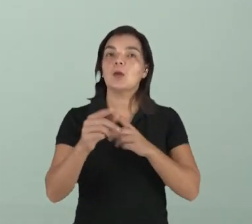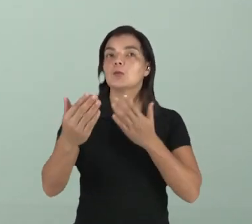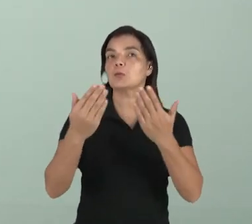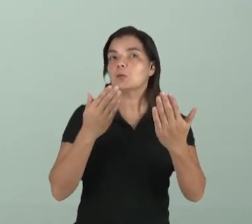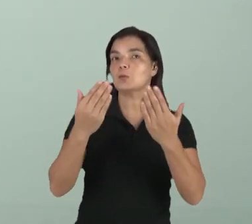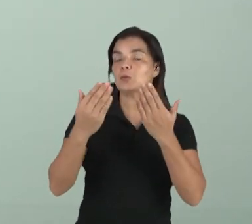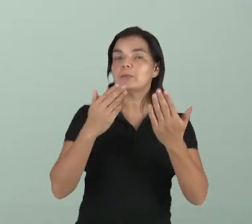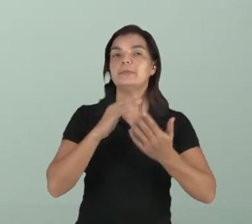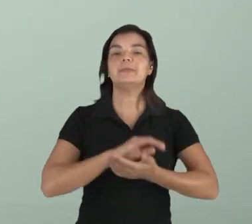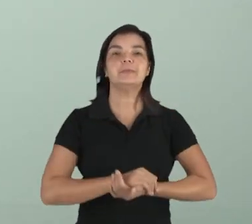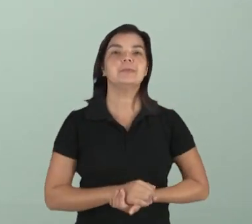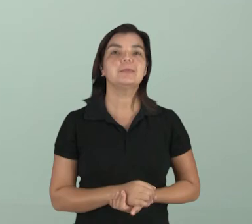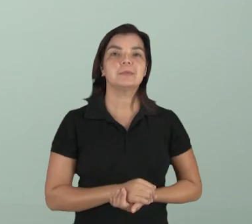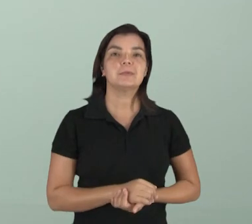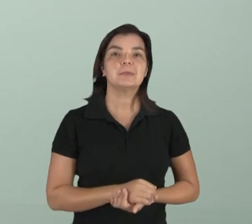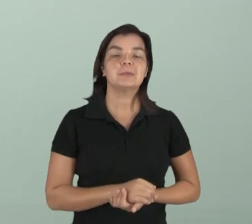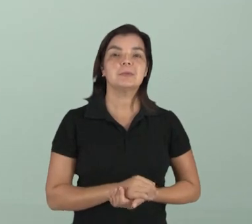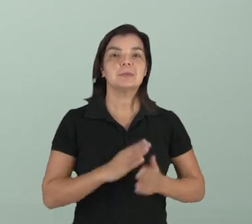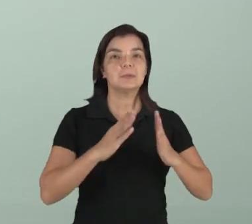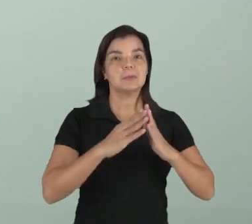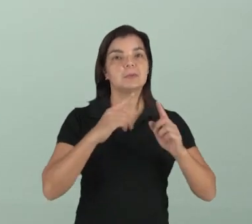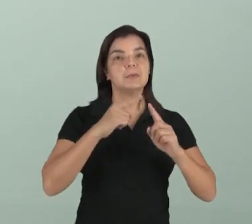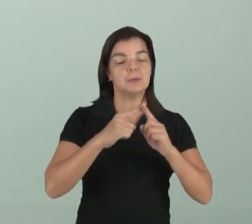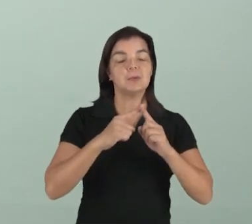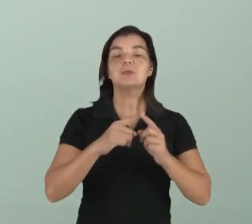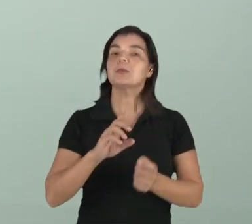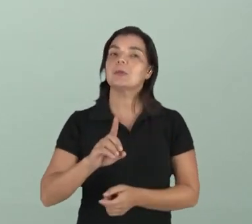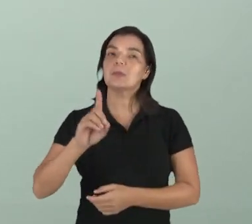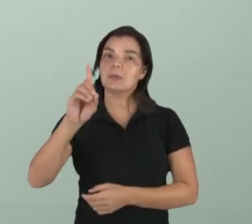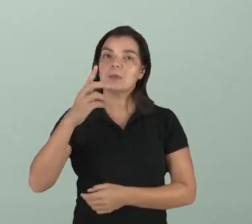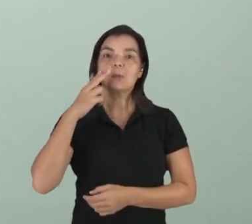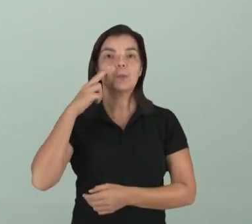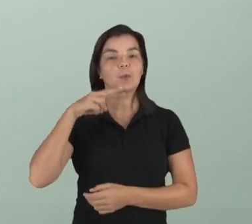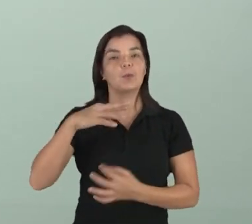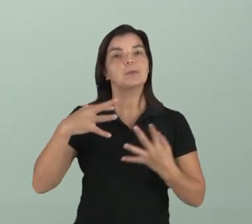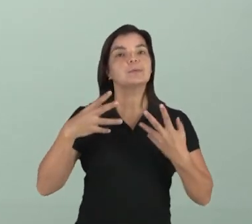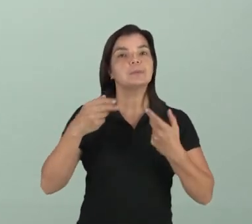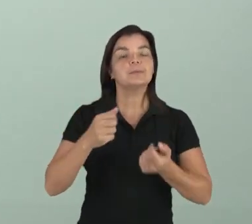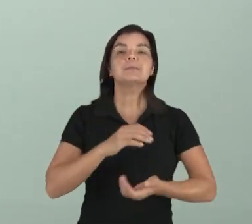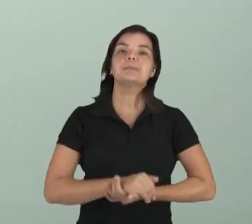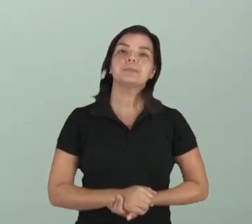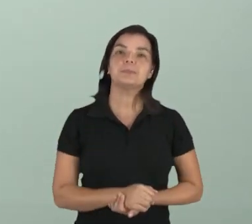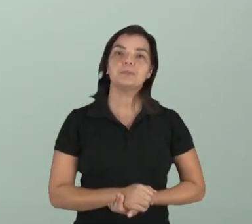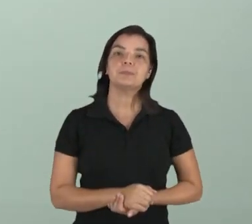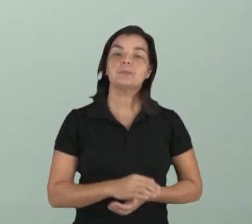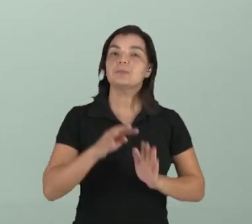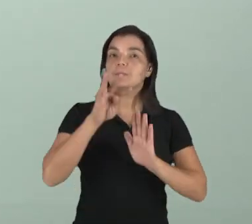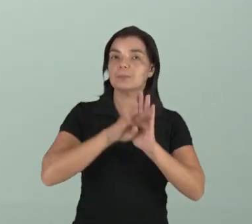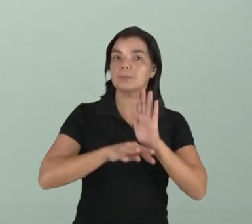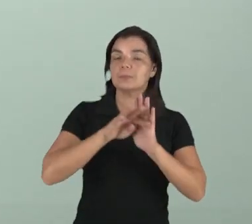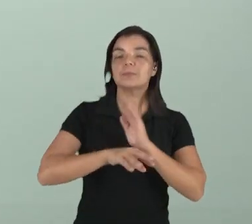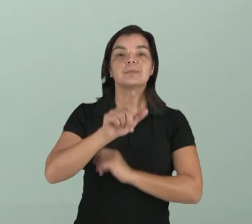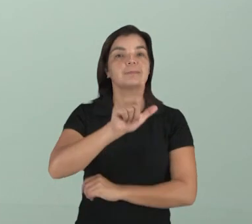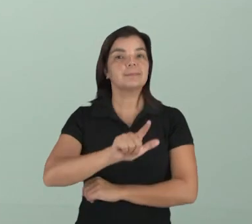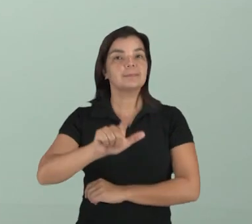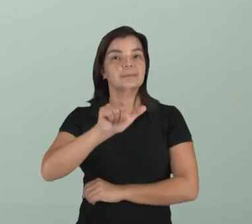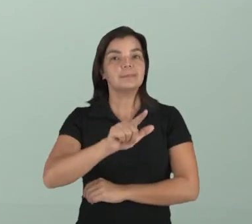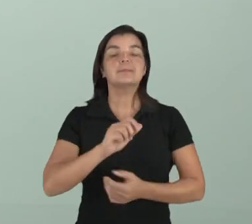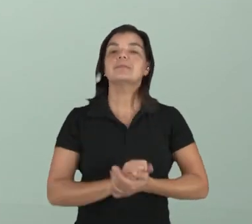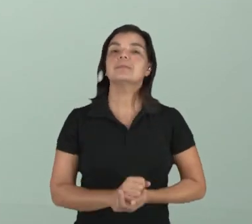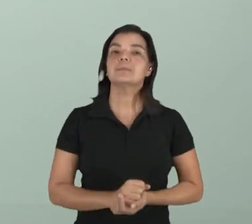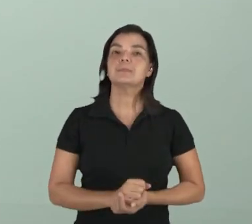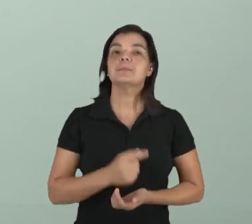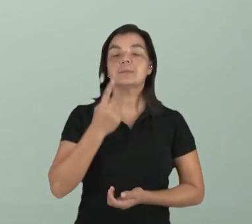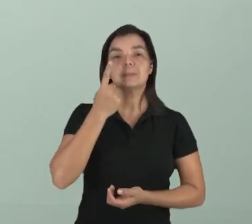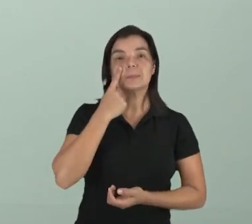comparação entre a torrezinha e Deus que olha por todos. Então, os textos literários, a gente